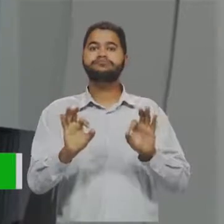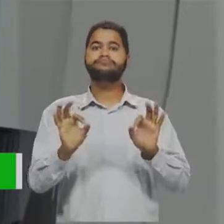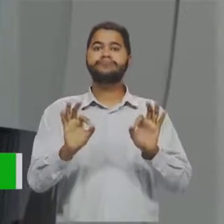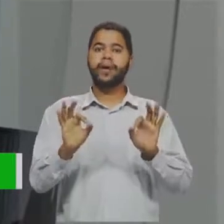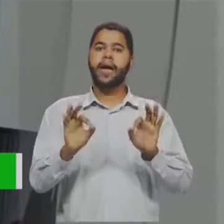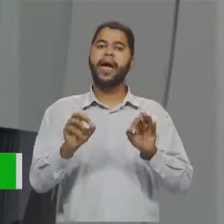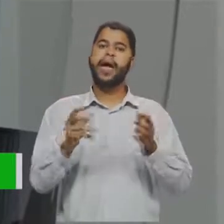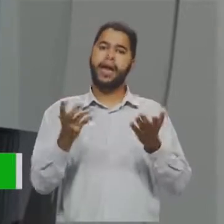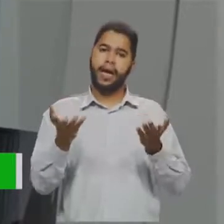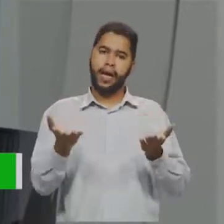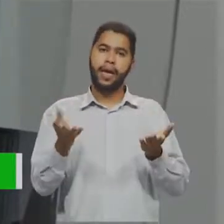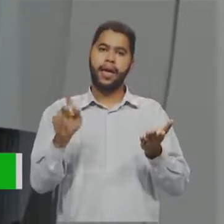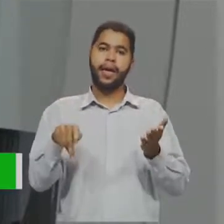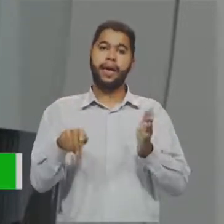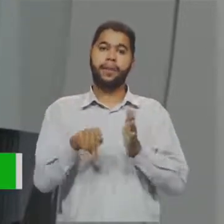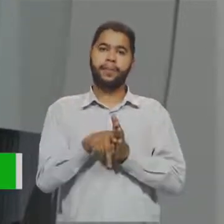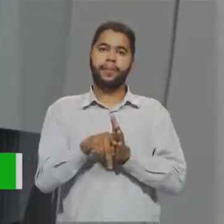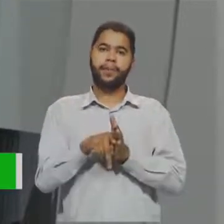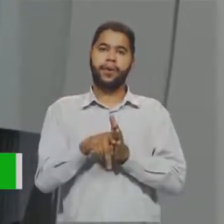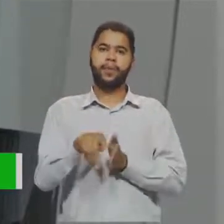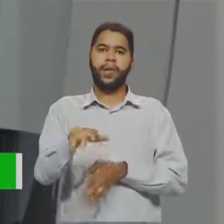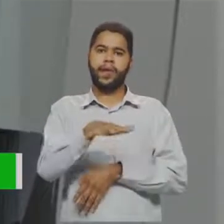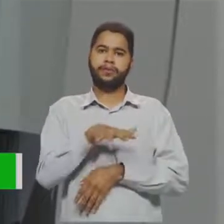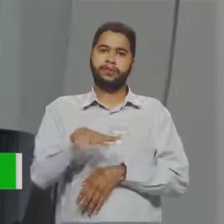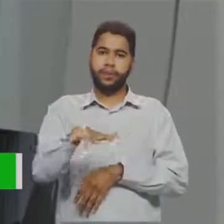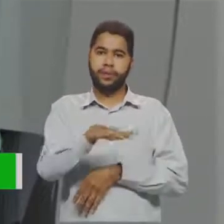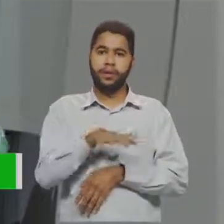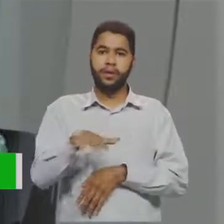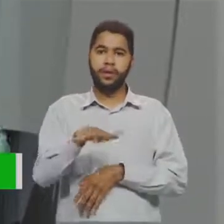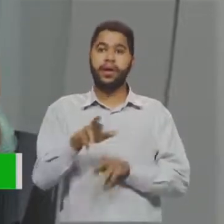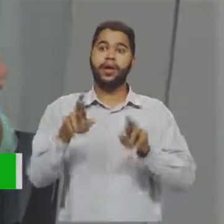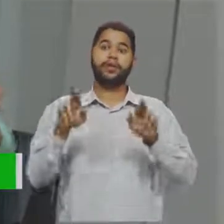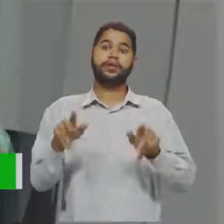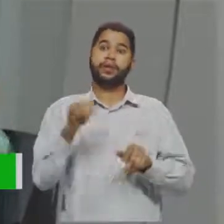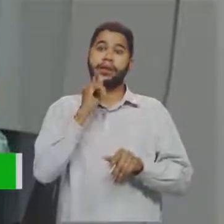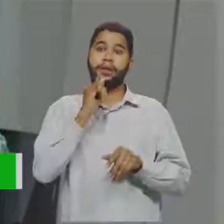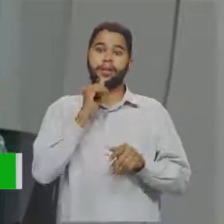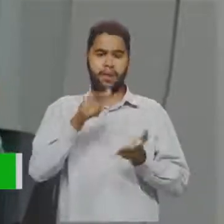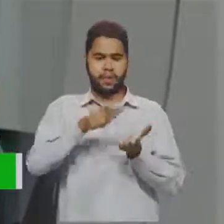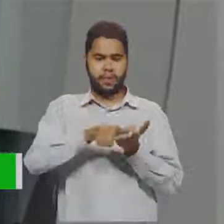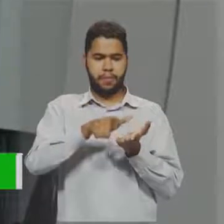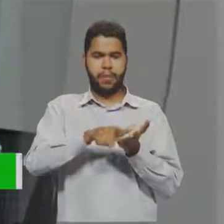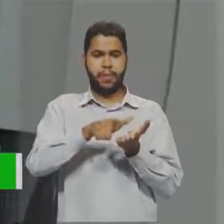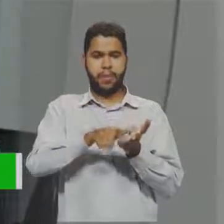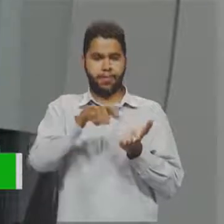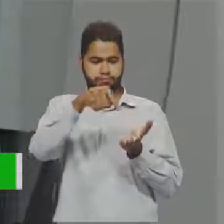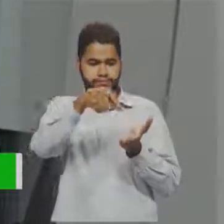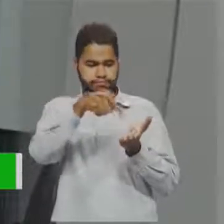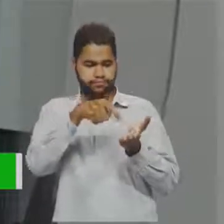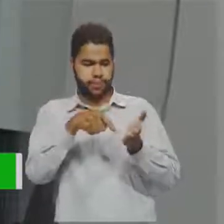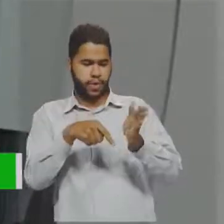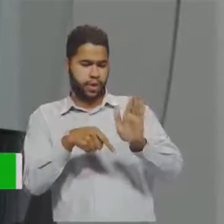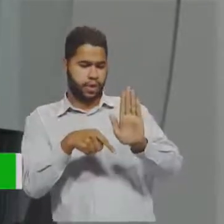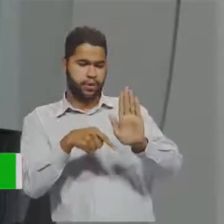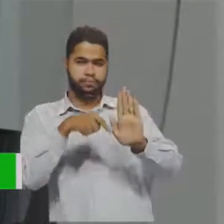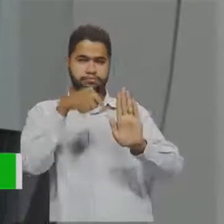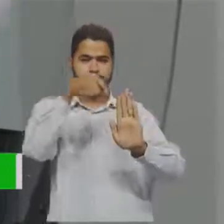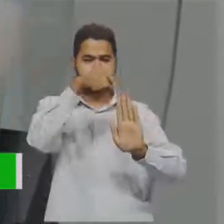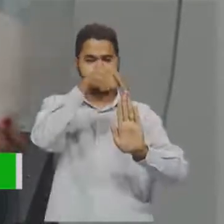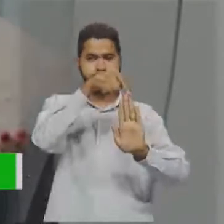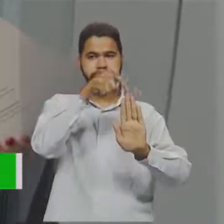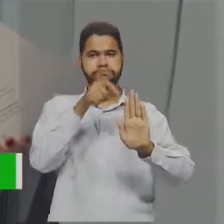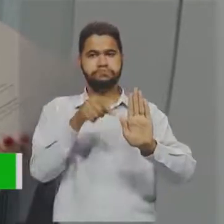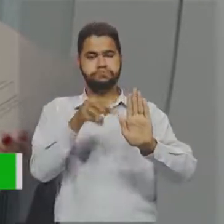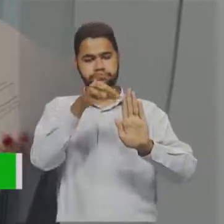é considerada figura espacial. É diferente da folha. A folha, né, é